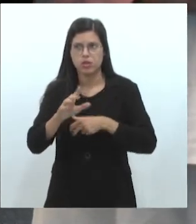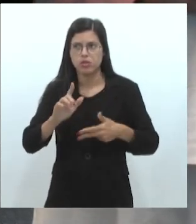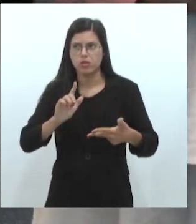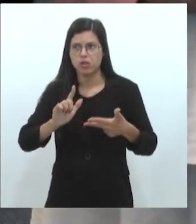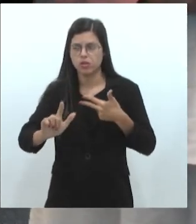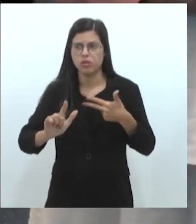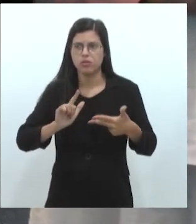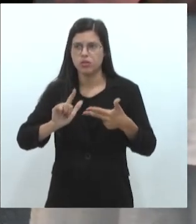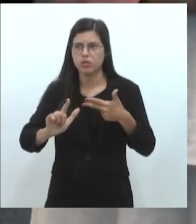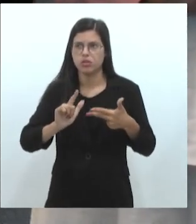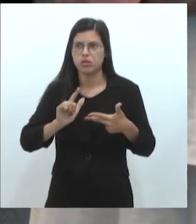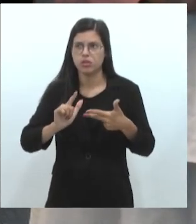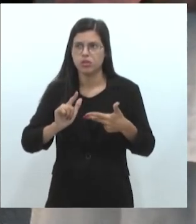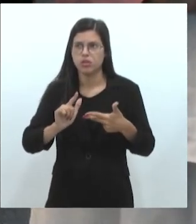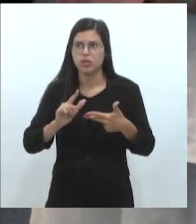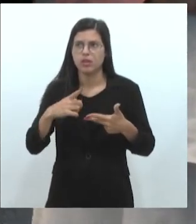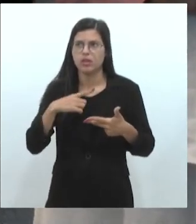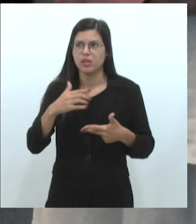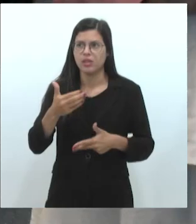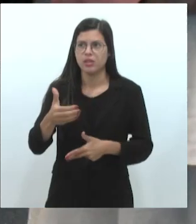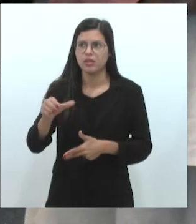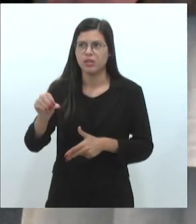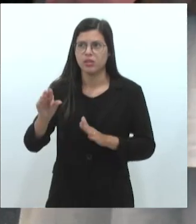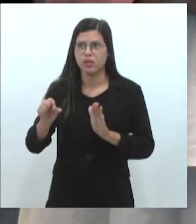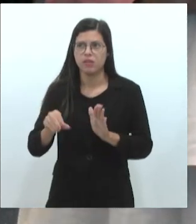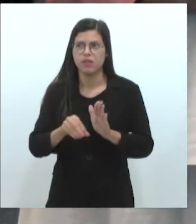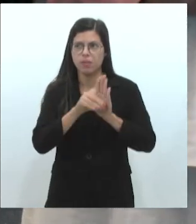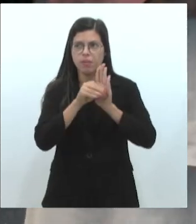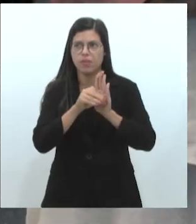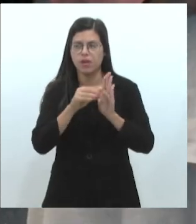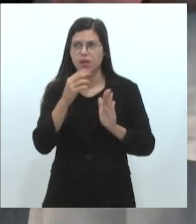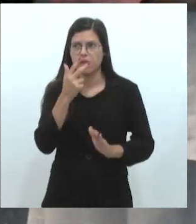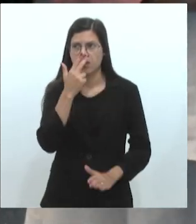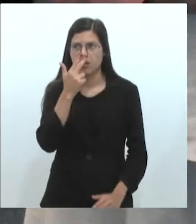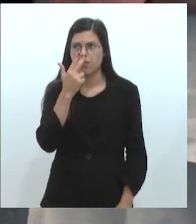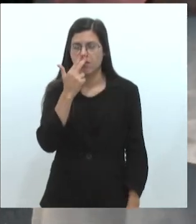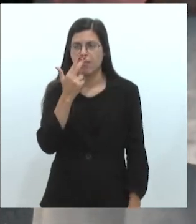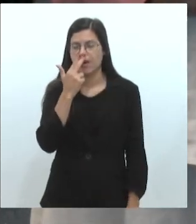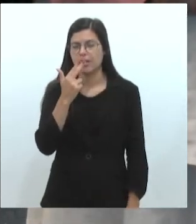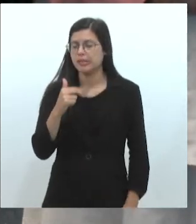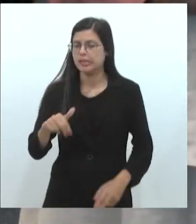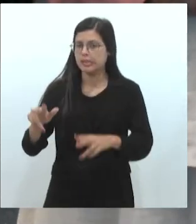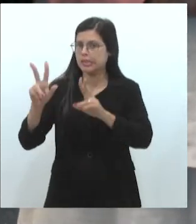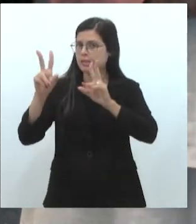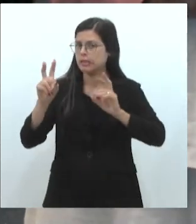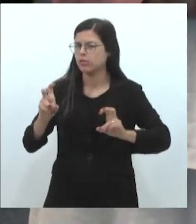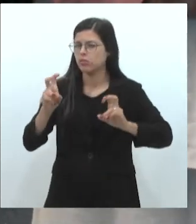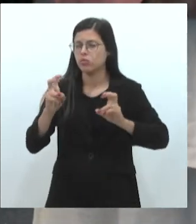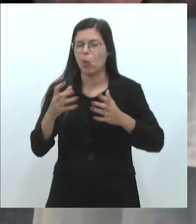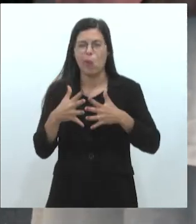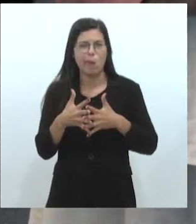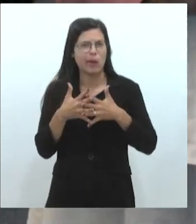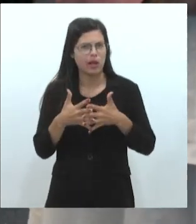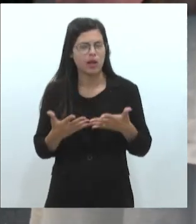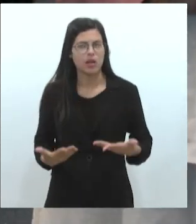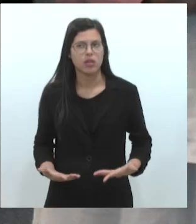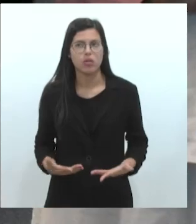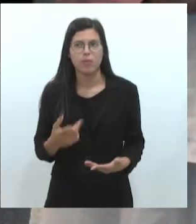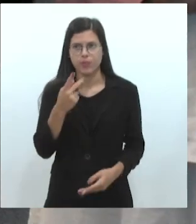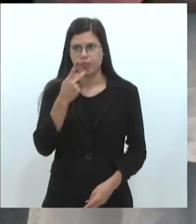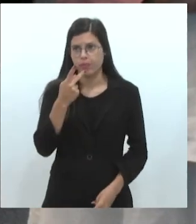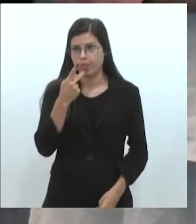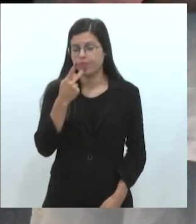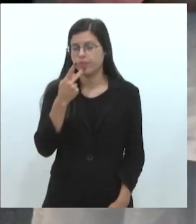indicação legislativa com 19 emendas, isso parece que mexe de uma maneira, e inclusive para dizer, deputada Tia Ju, lá